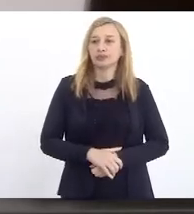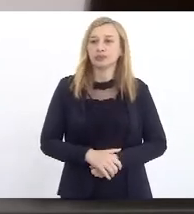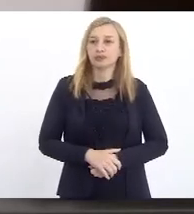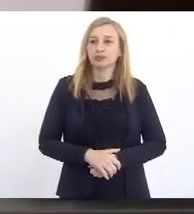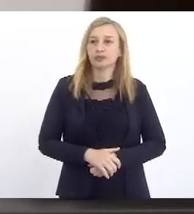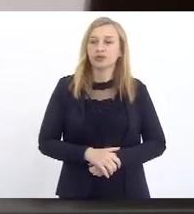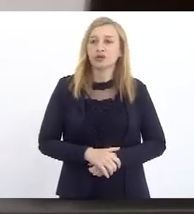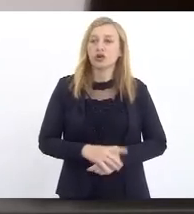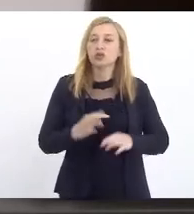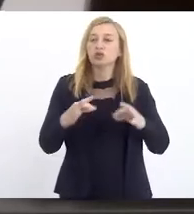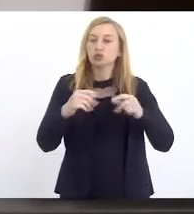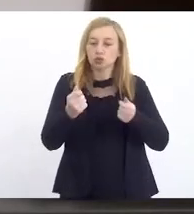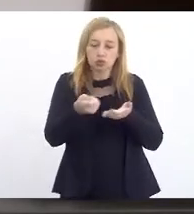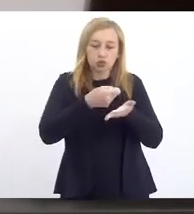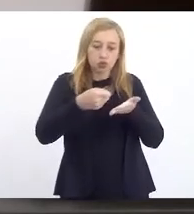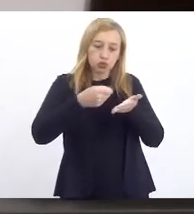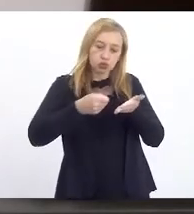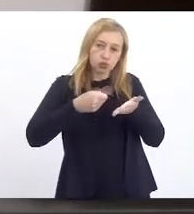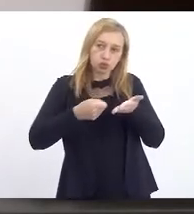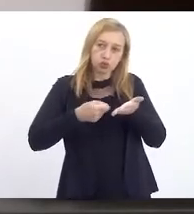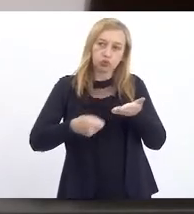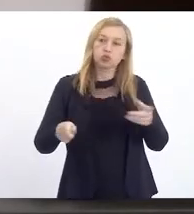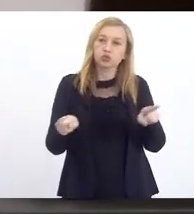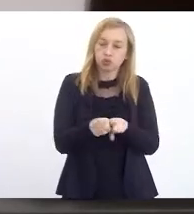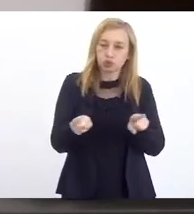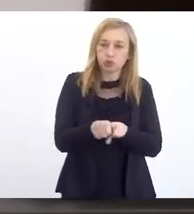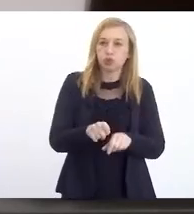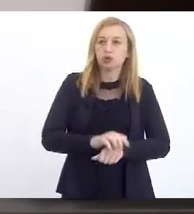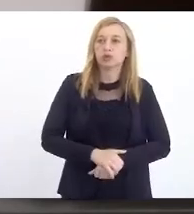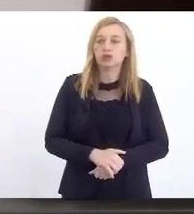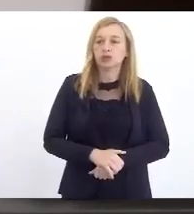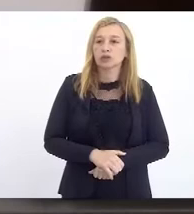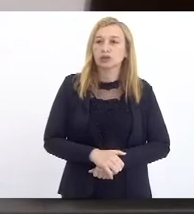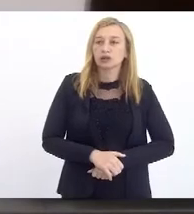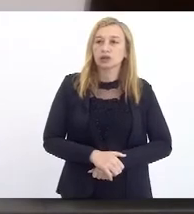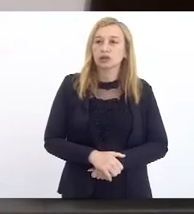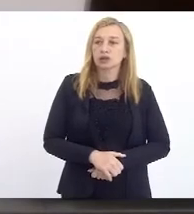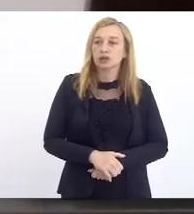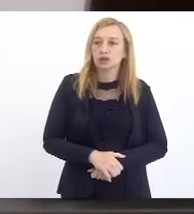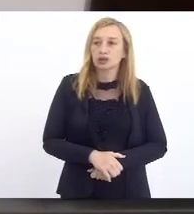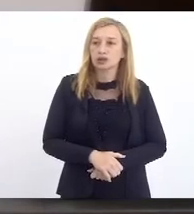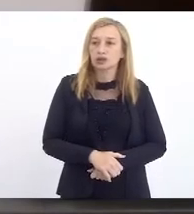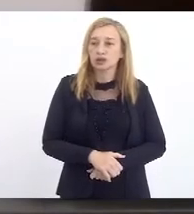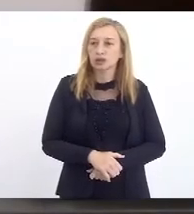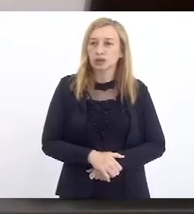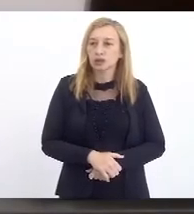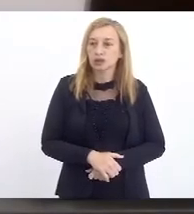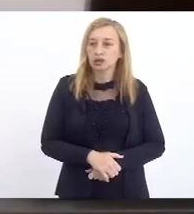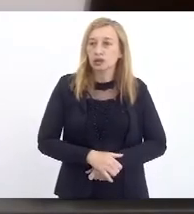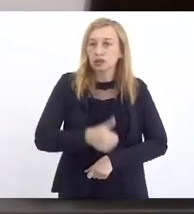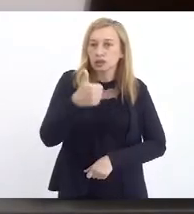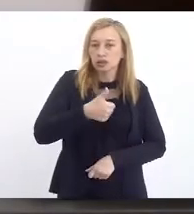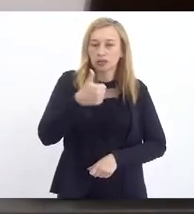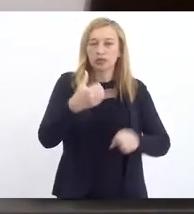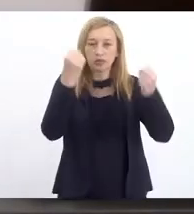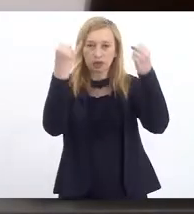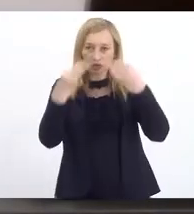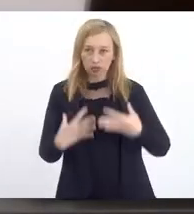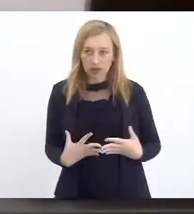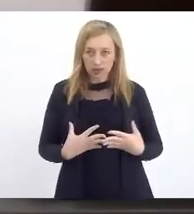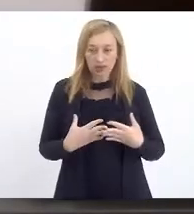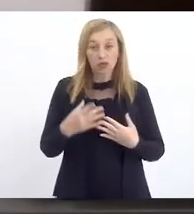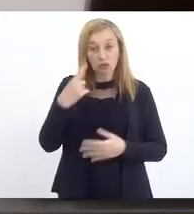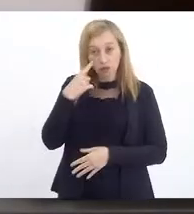fez todas essas anotações também. Então, cabia essa primeira explicação, viu,